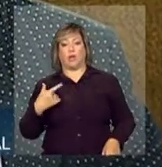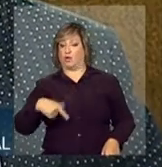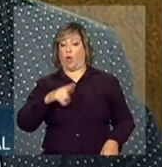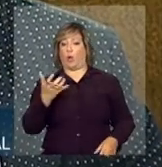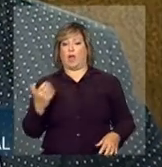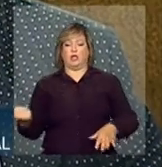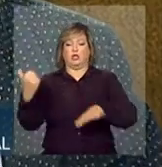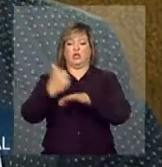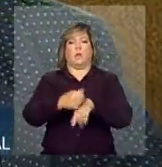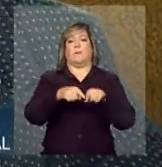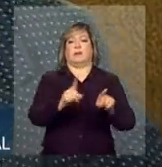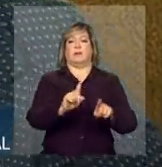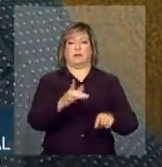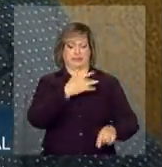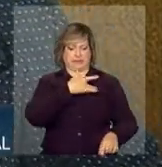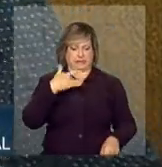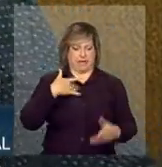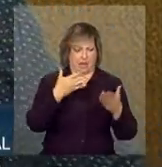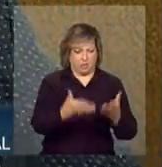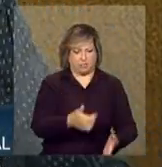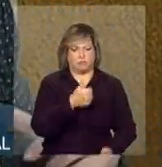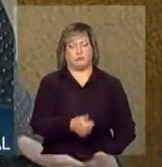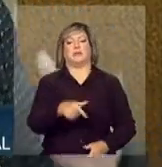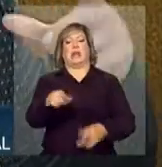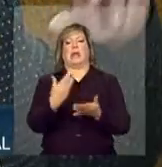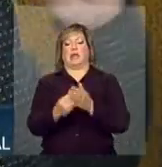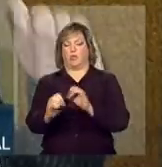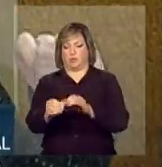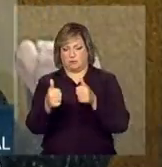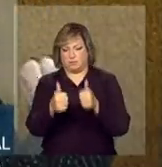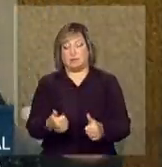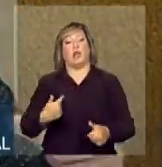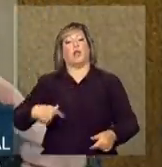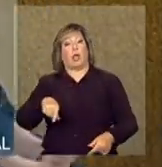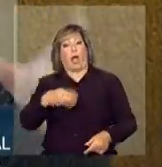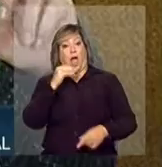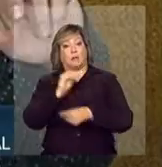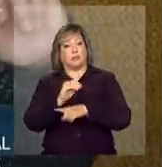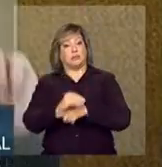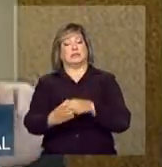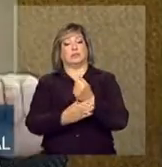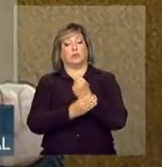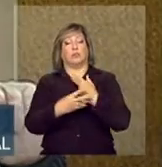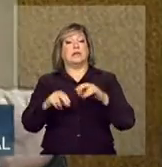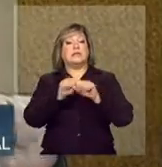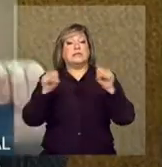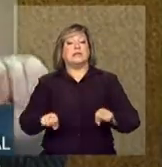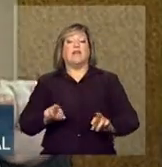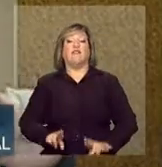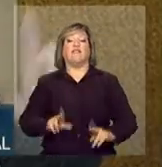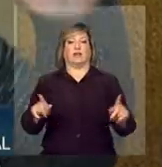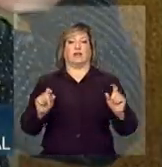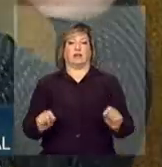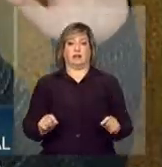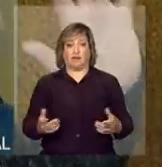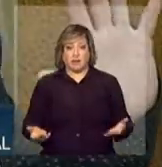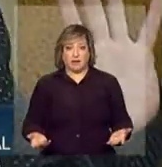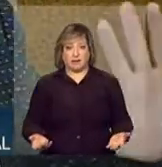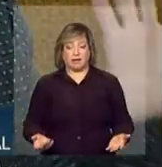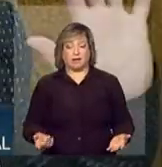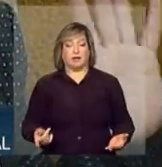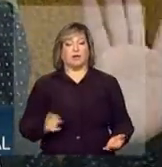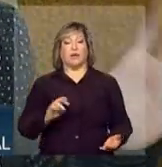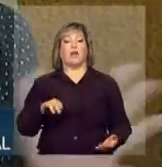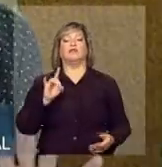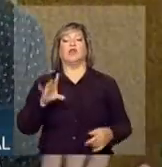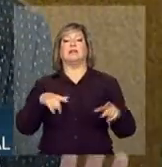esses sistemas. Ao contrário, nós queremos fortalecer. Portanto, nós estamos trabalhando com um sistema diferente, certo? Que não só trabalha